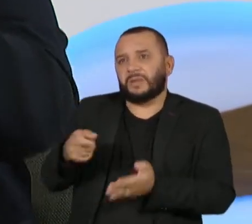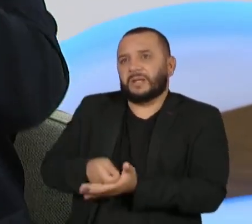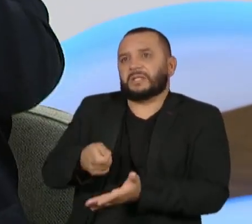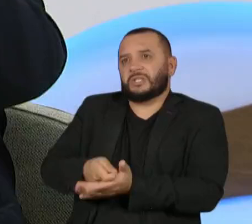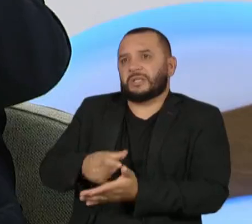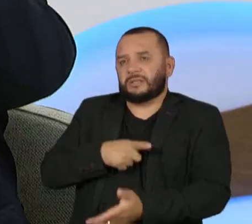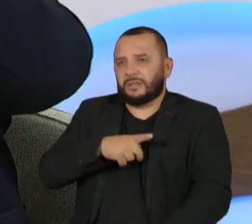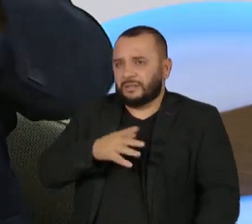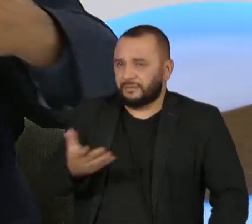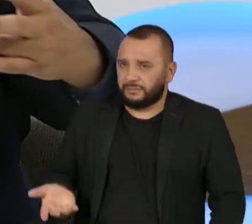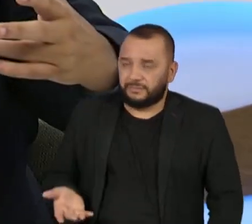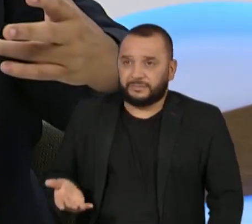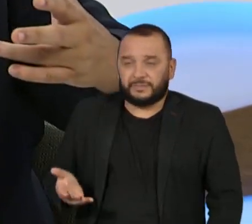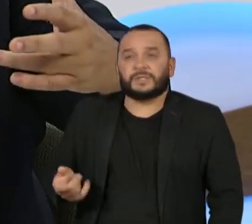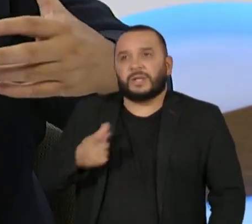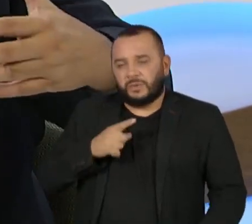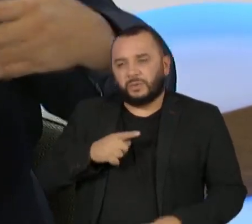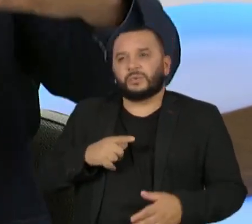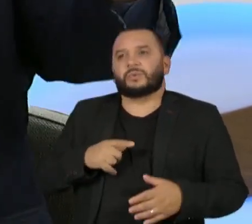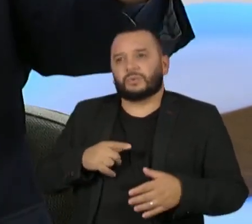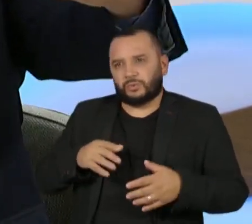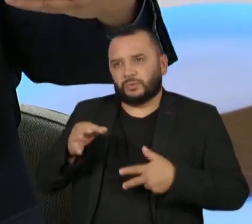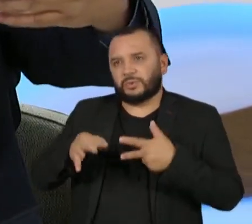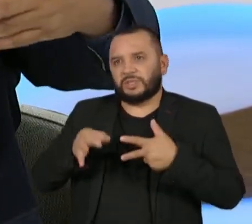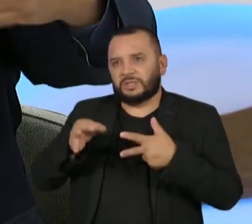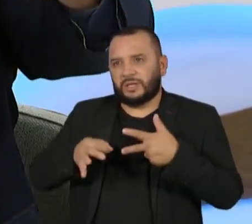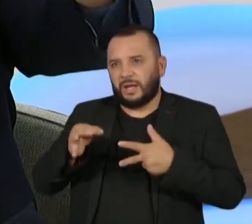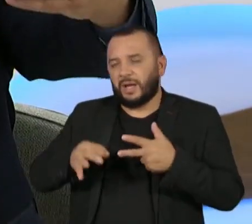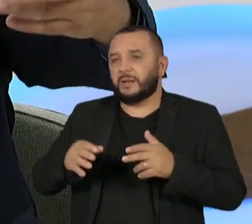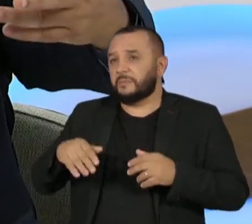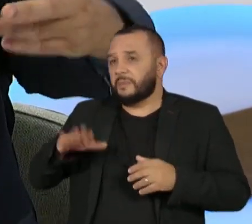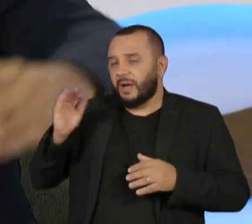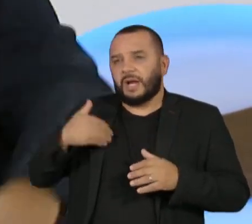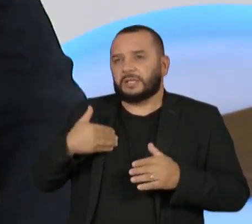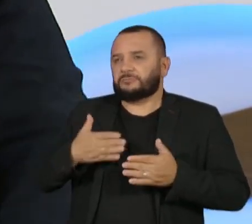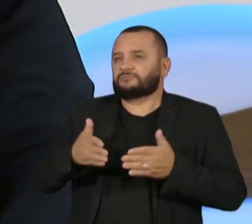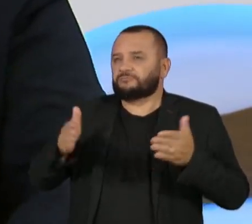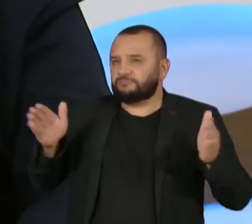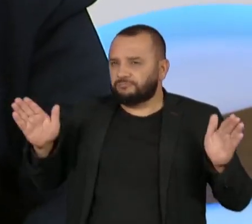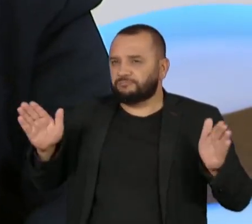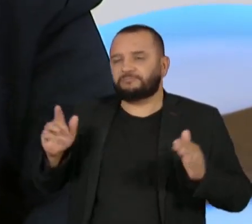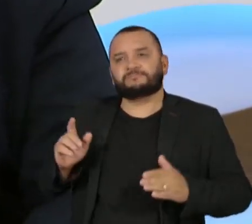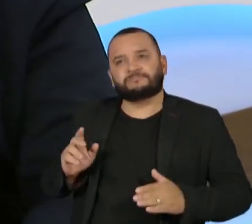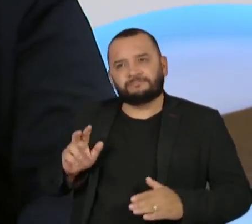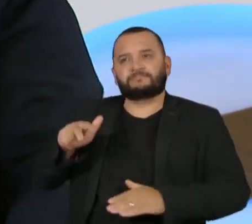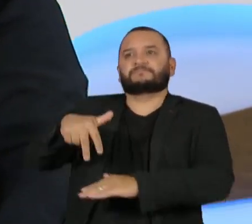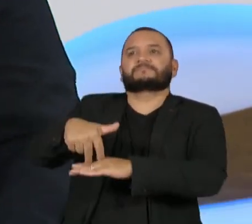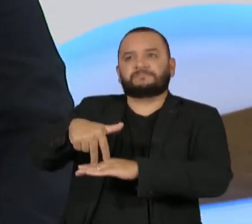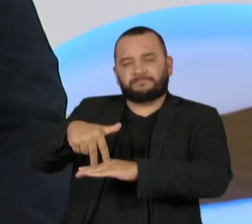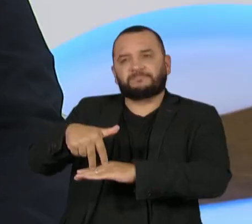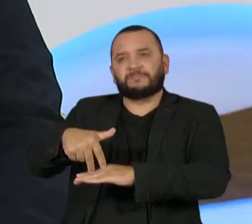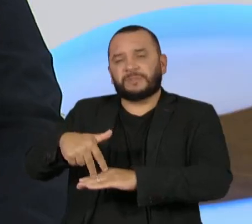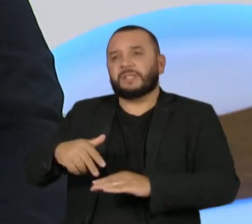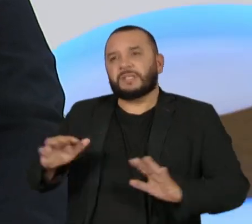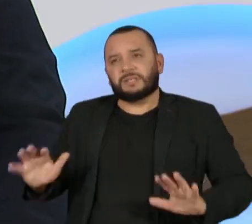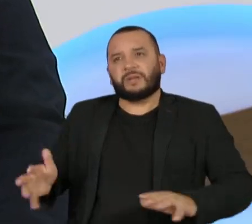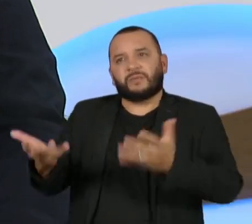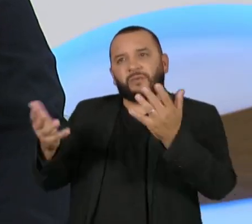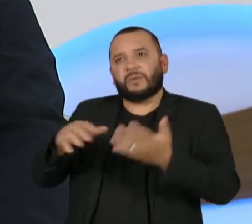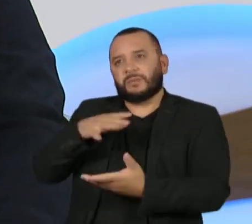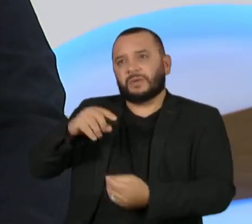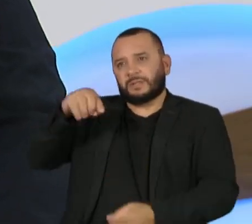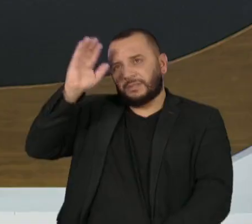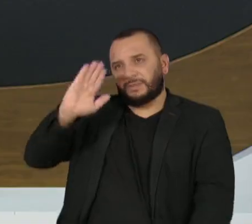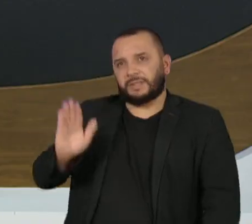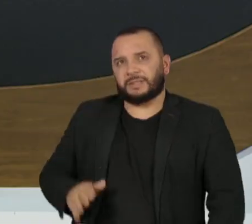Então, esse judiciário mais largo, mais forte, mais protagonista, salvou a democracia brasileira no corrente